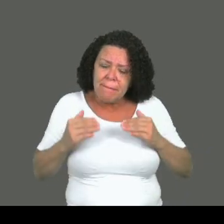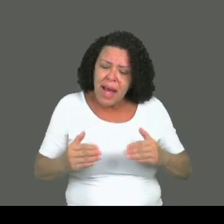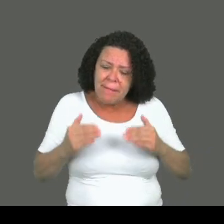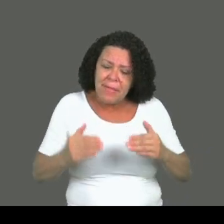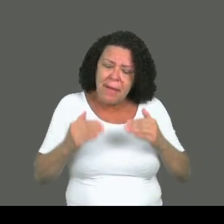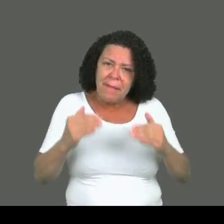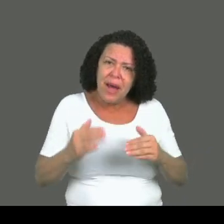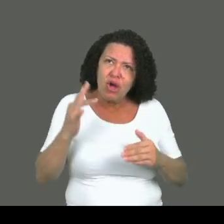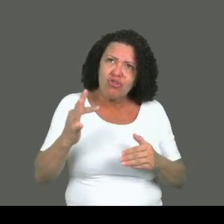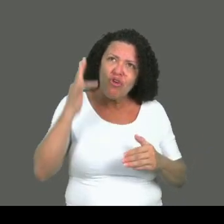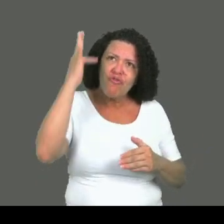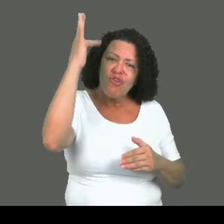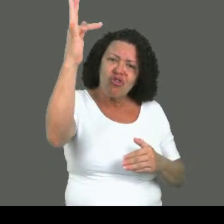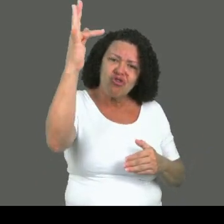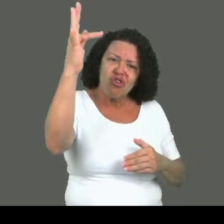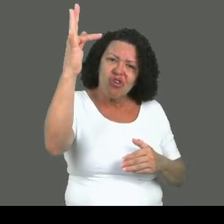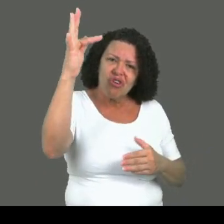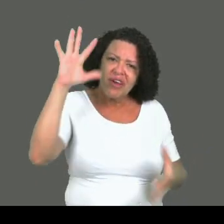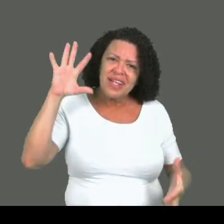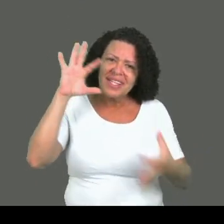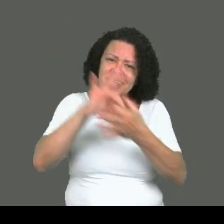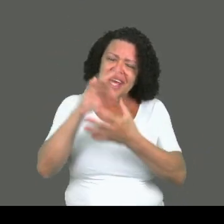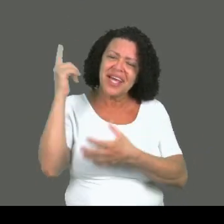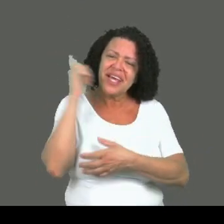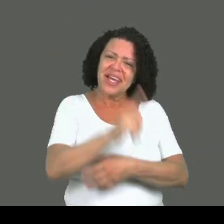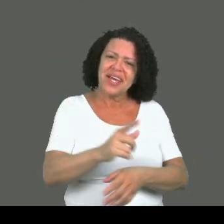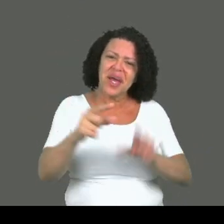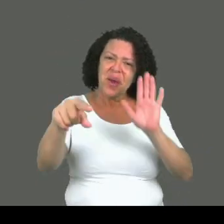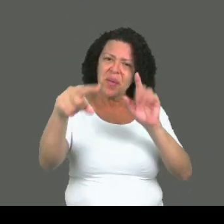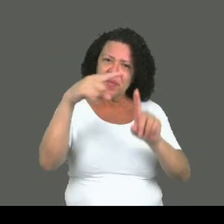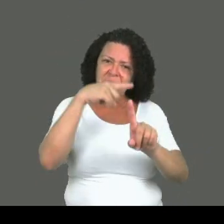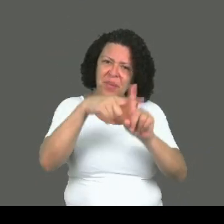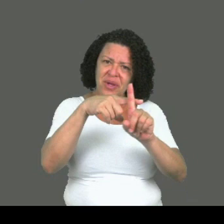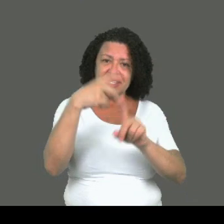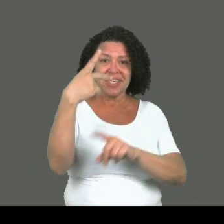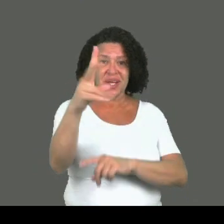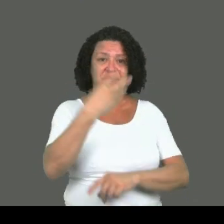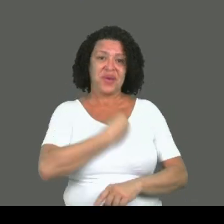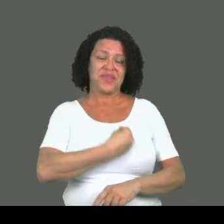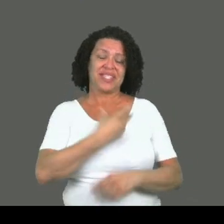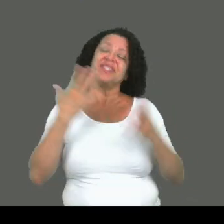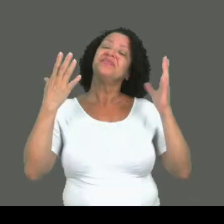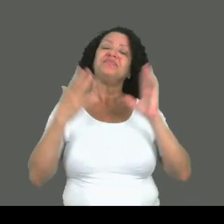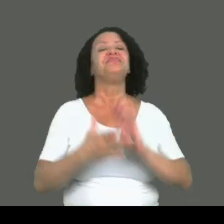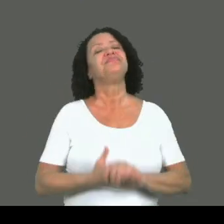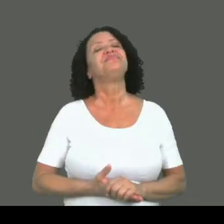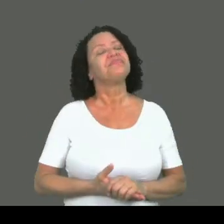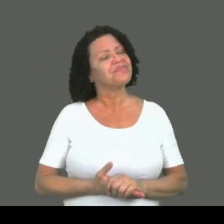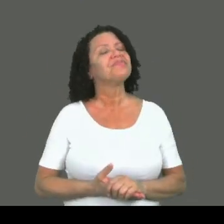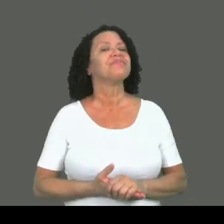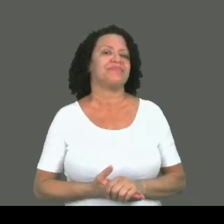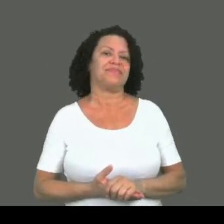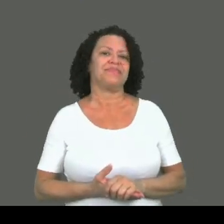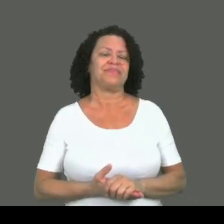gente escreve o nosso futuro de acordo com o que a gente está agindo aqui no nosso presente, tá?